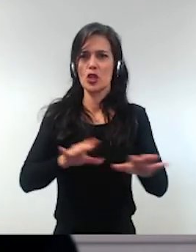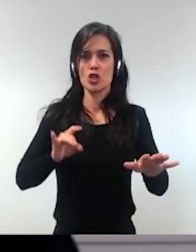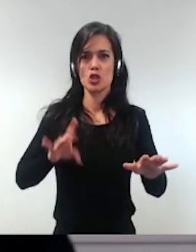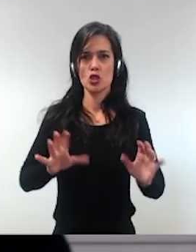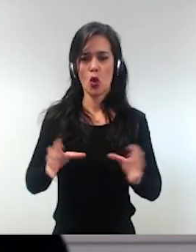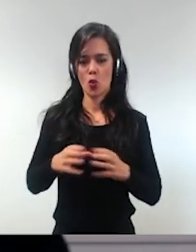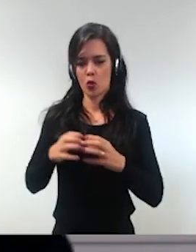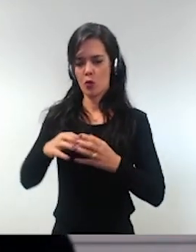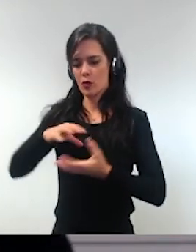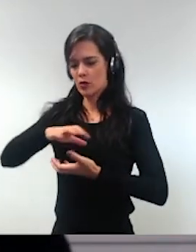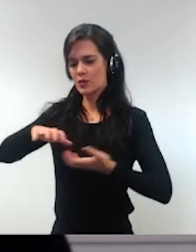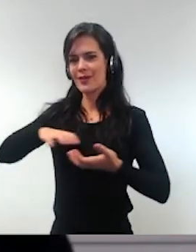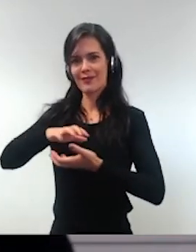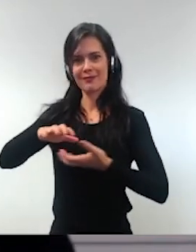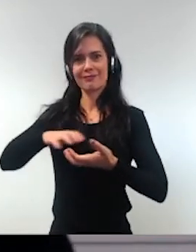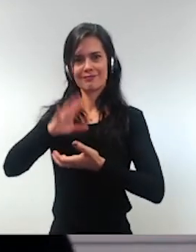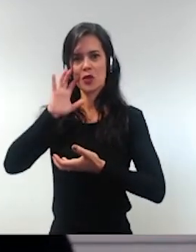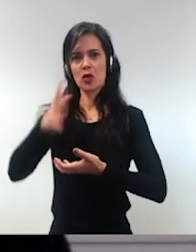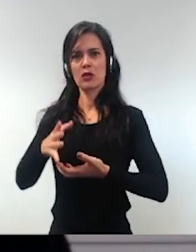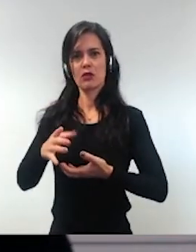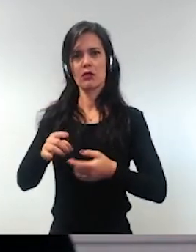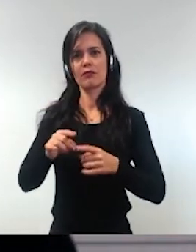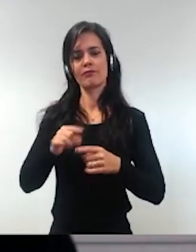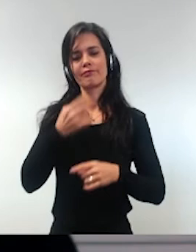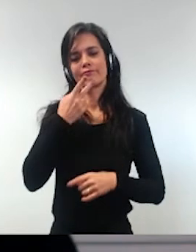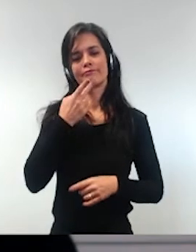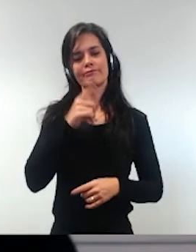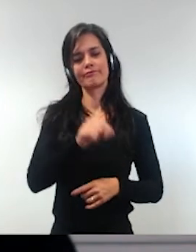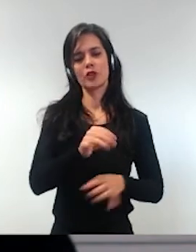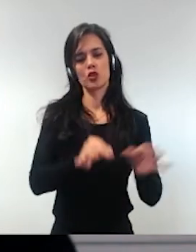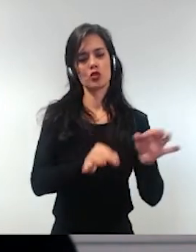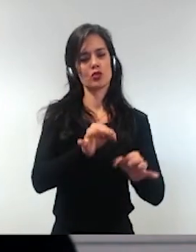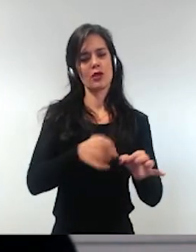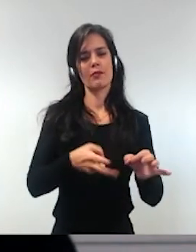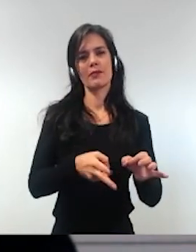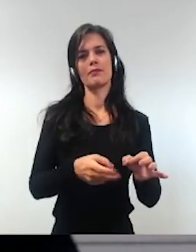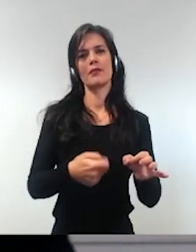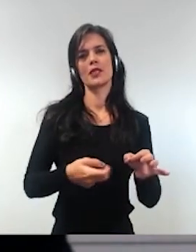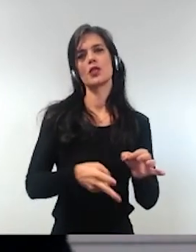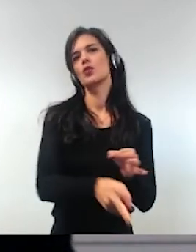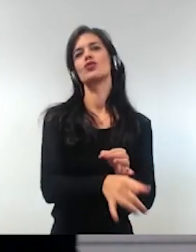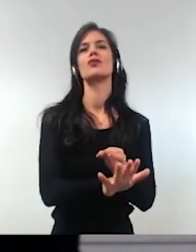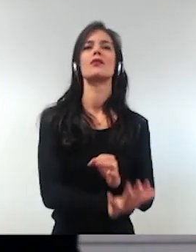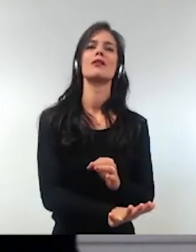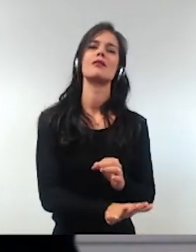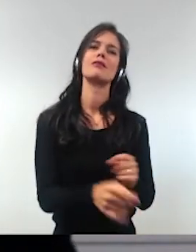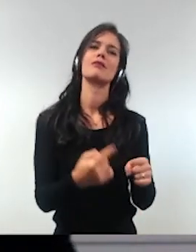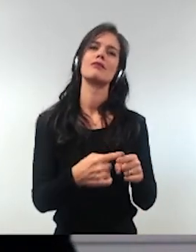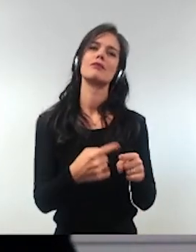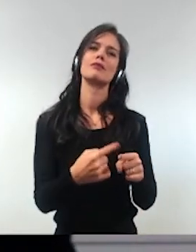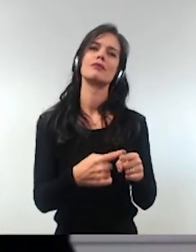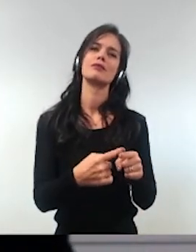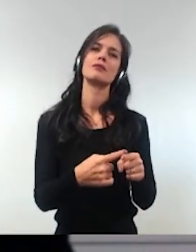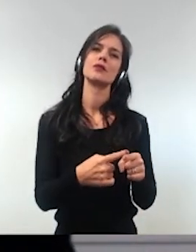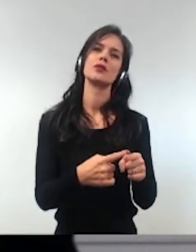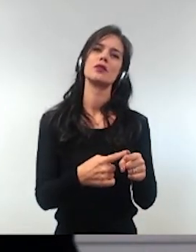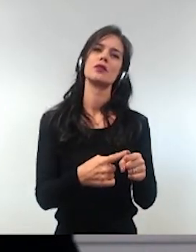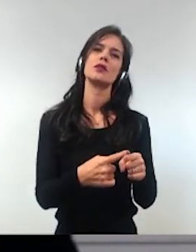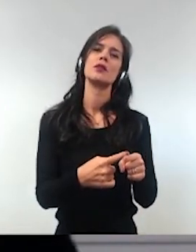decisões, viram que sem o judiciário não era possível funcionar. Porque os juízes eram